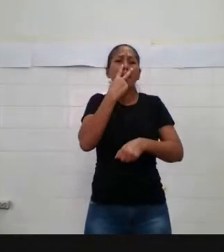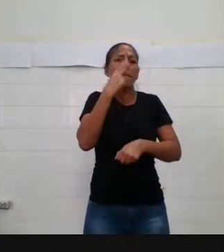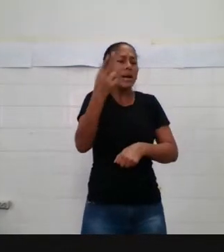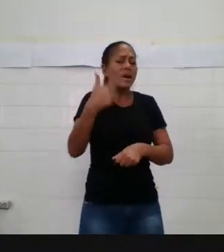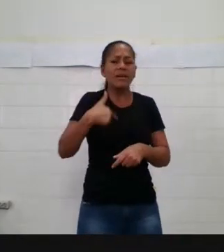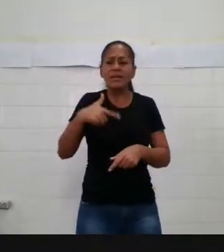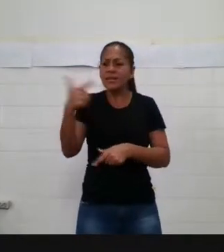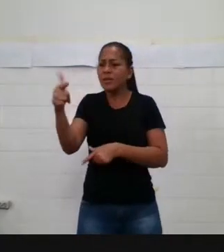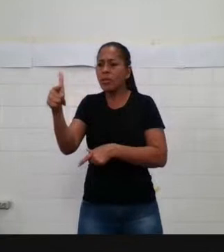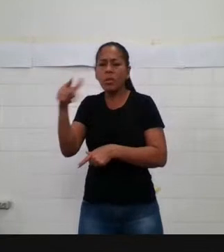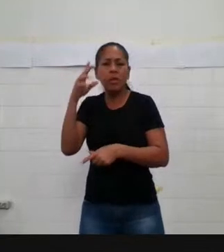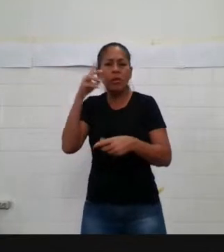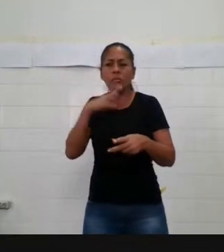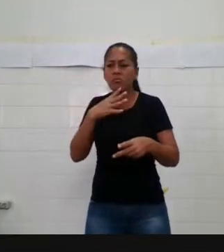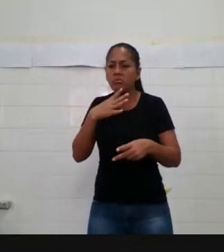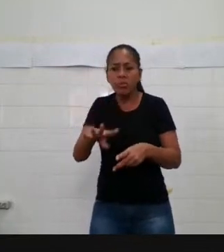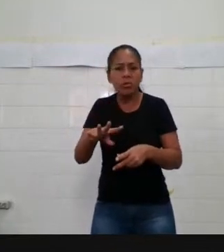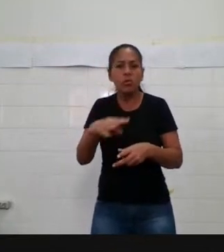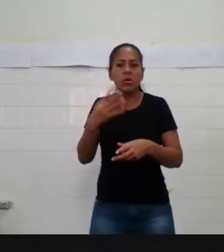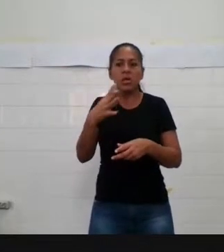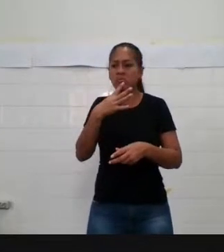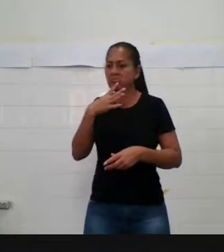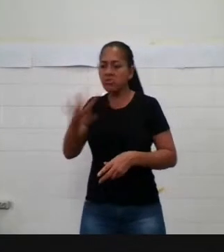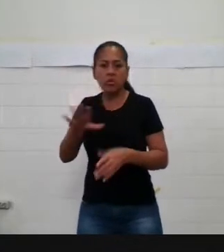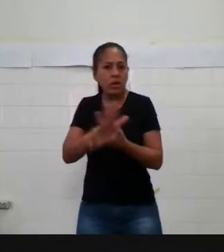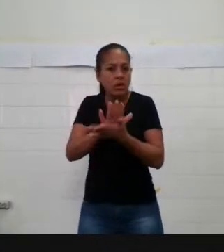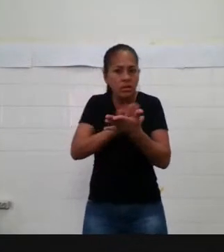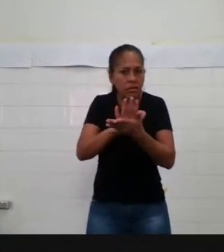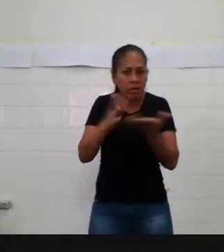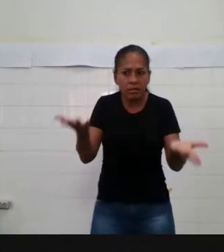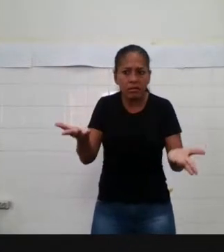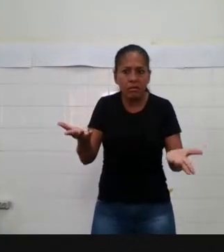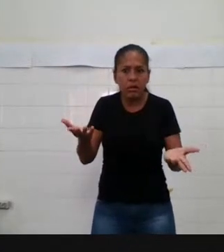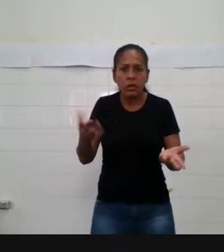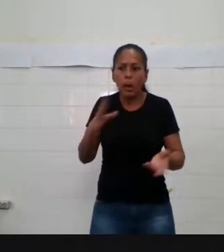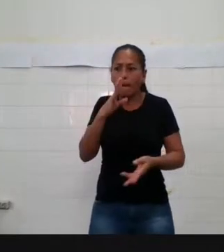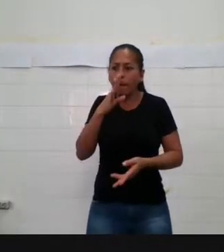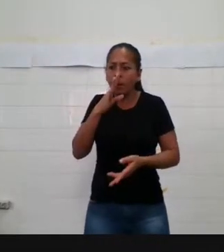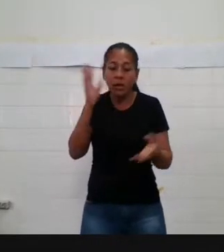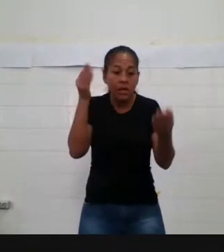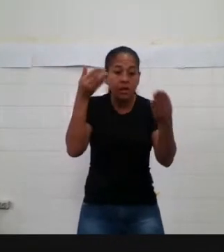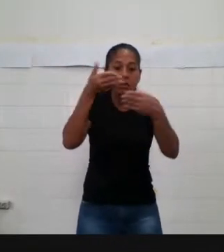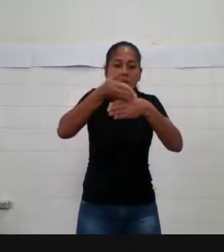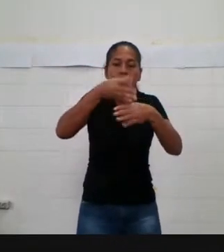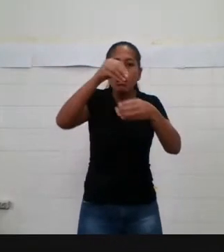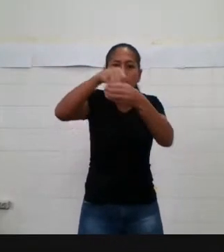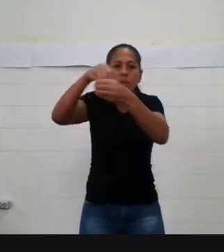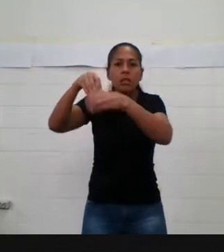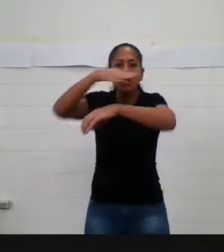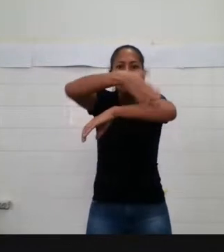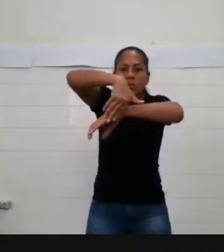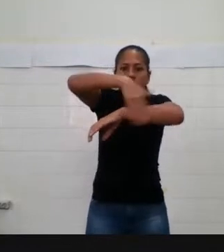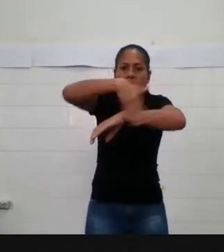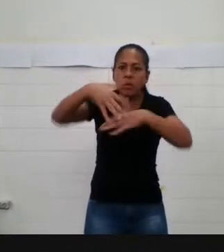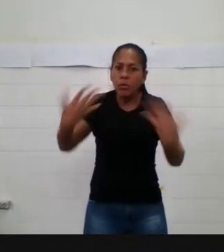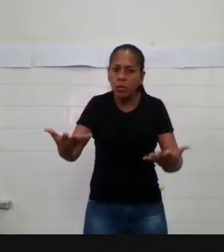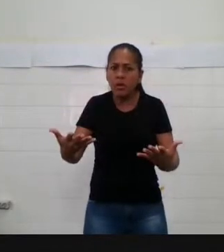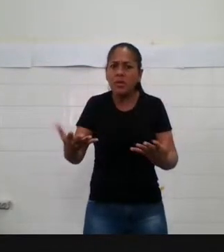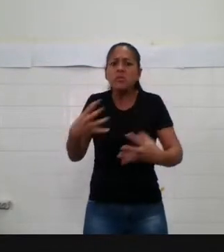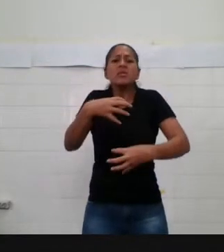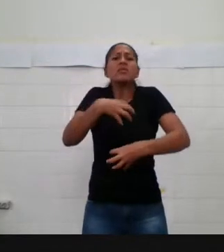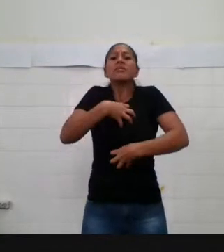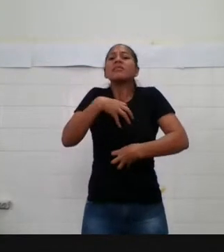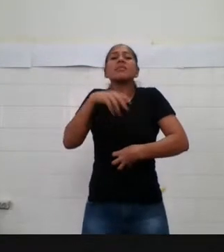sentimento, muito pouco se conhece da rua para dentro da casa dos afro-brasileiros. Que sentimento